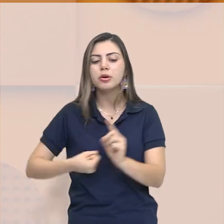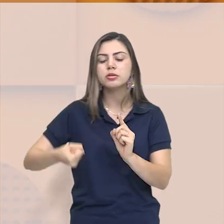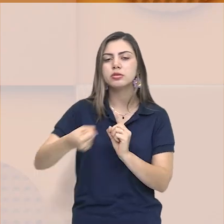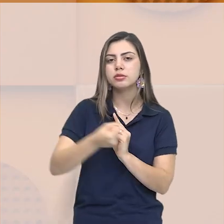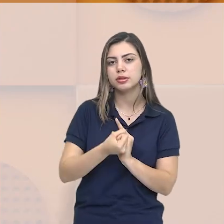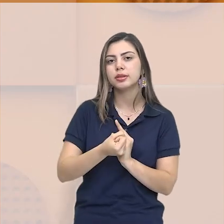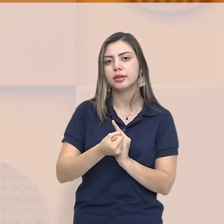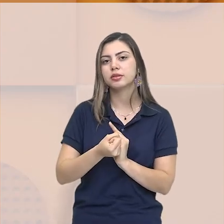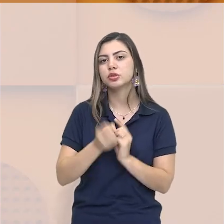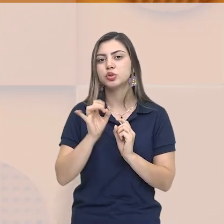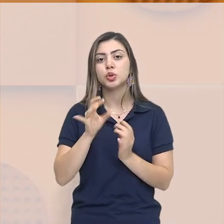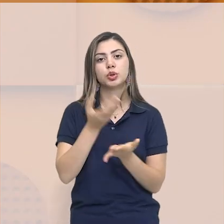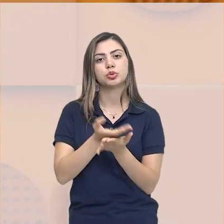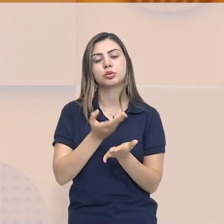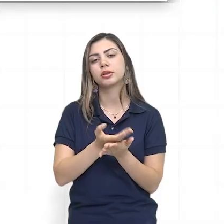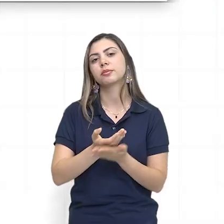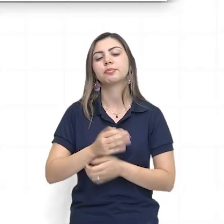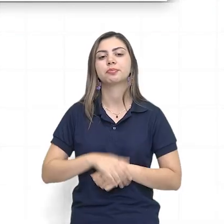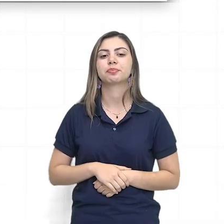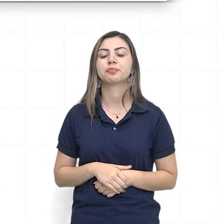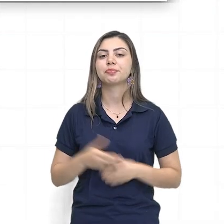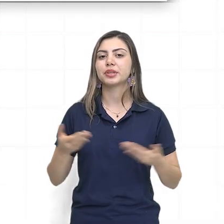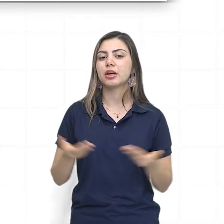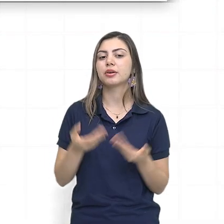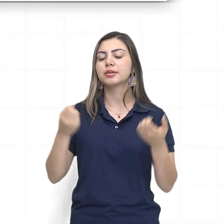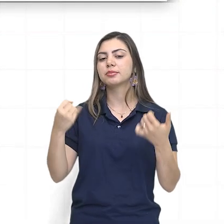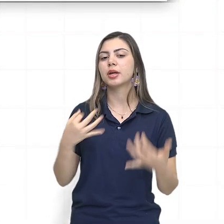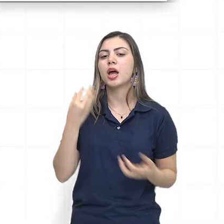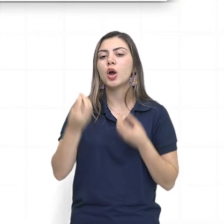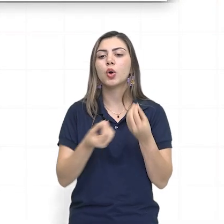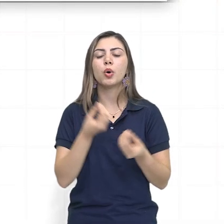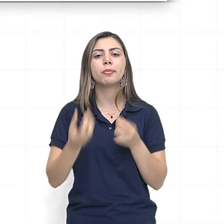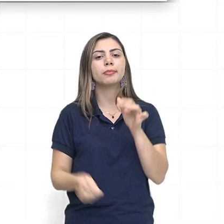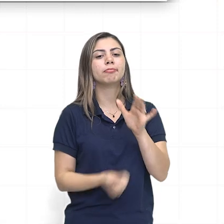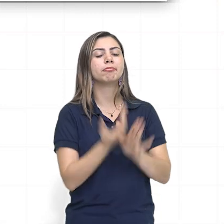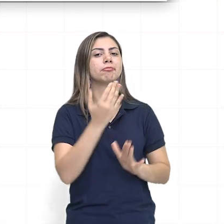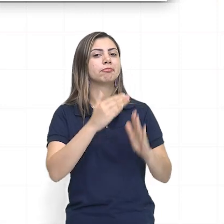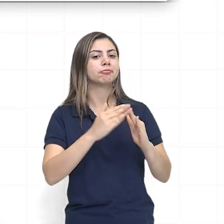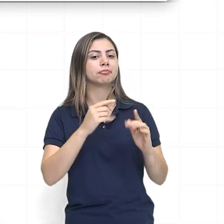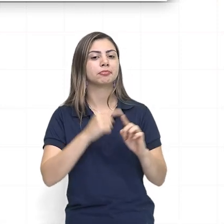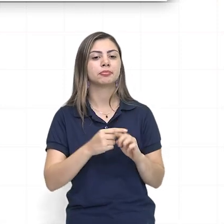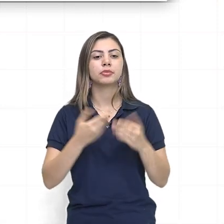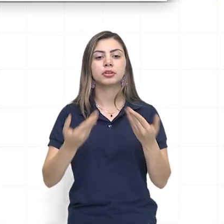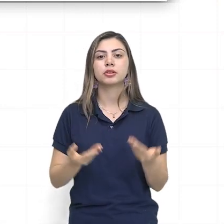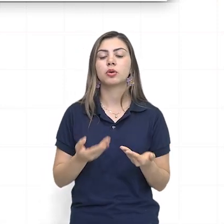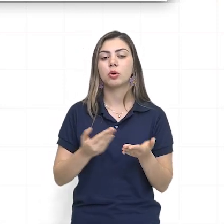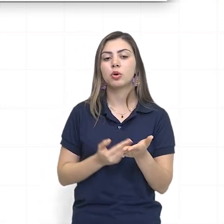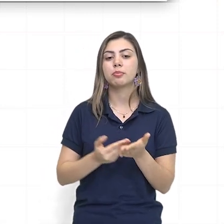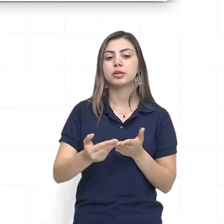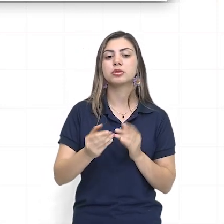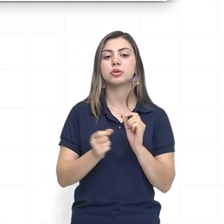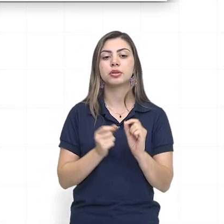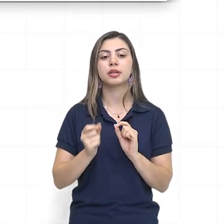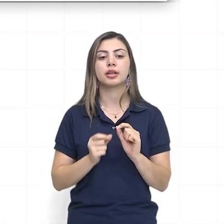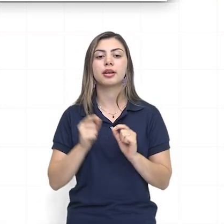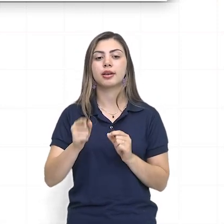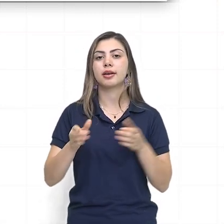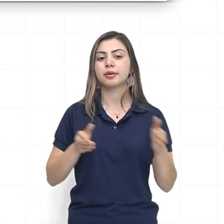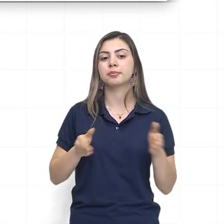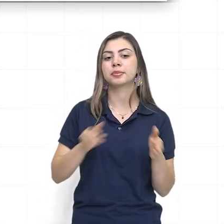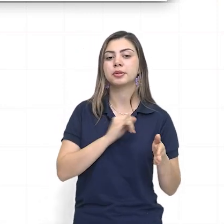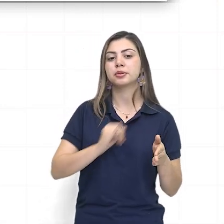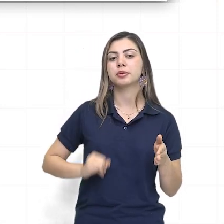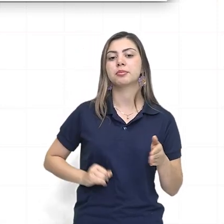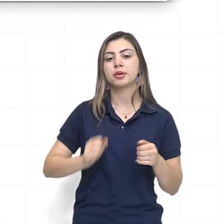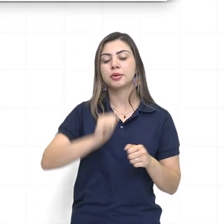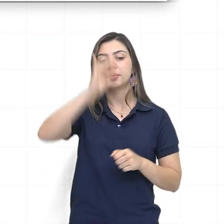se comportava, ok? Então, vamos lá. Como é que nasce, então, a igreja? Nascida, então, nos quadros do Império